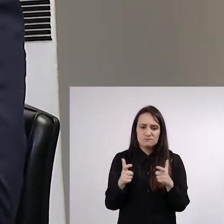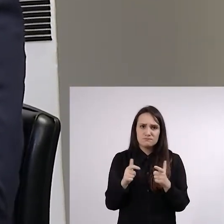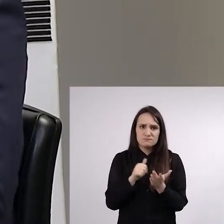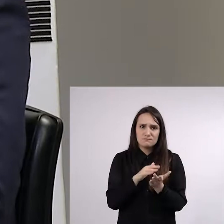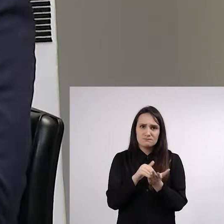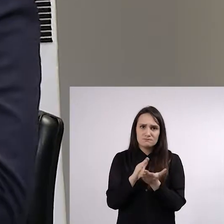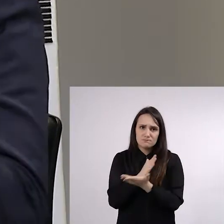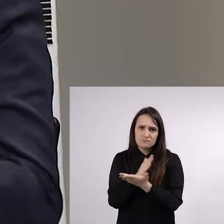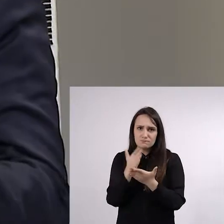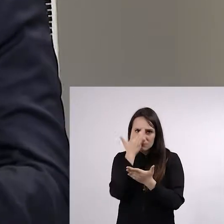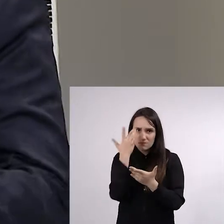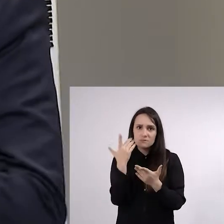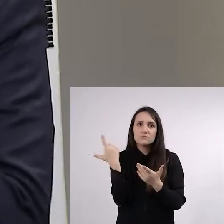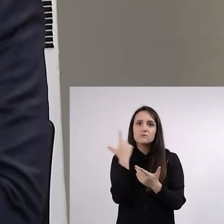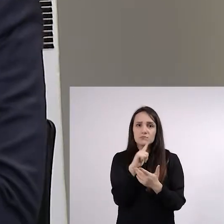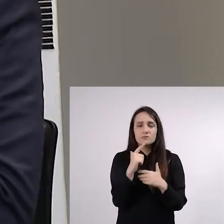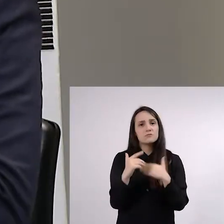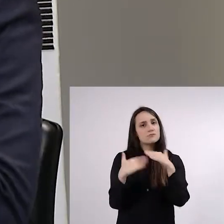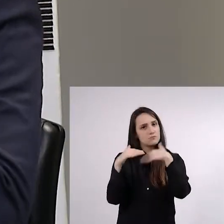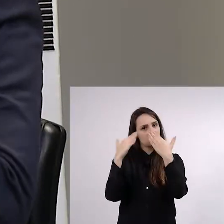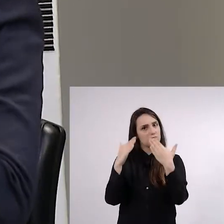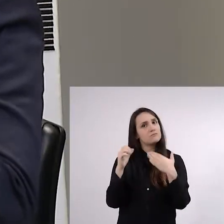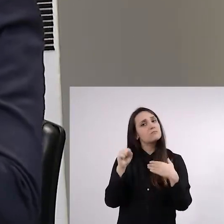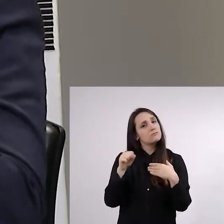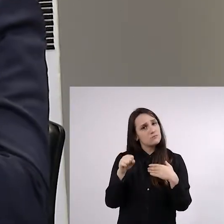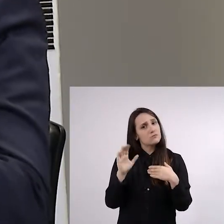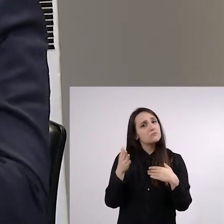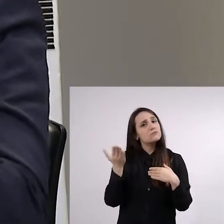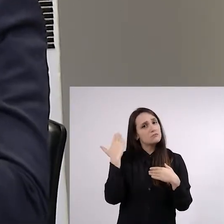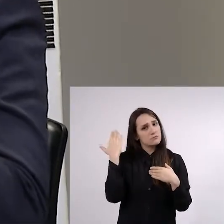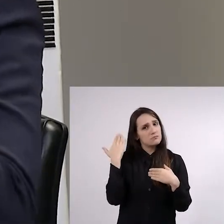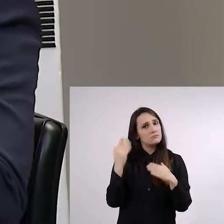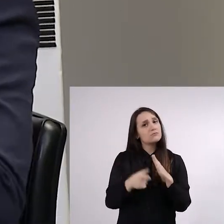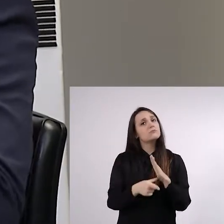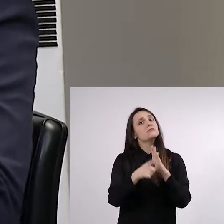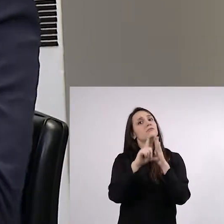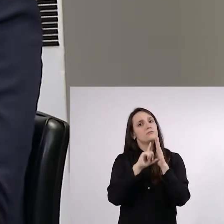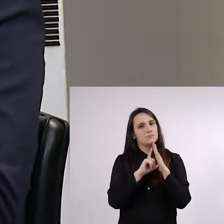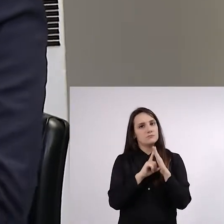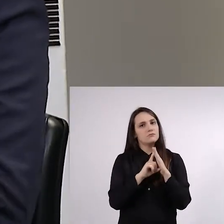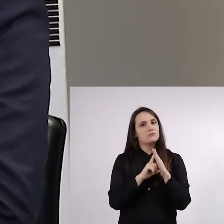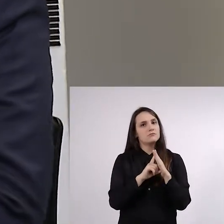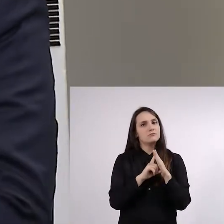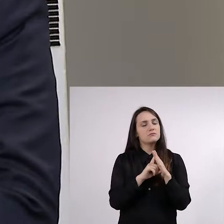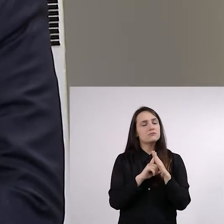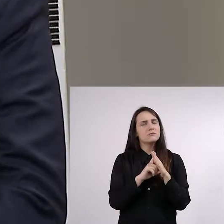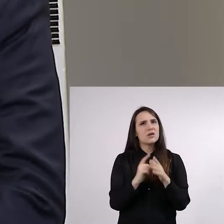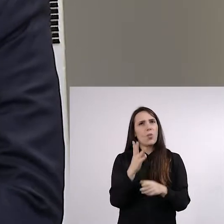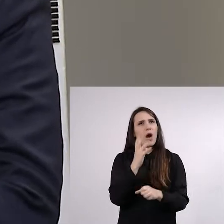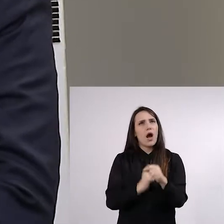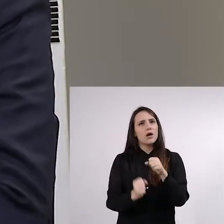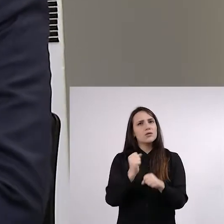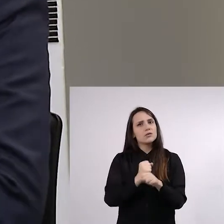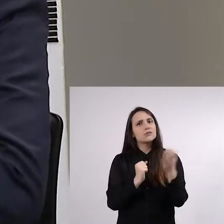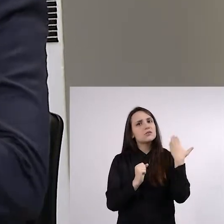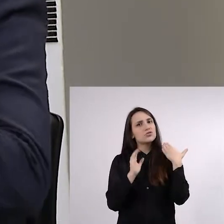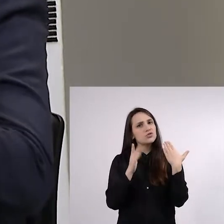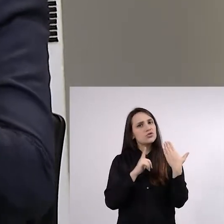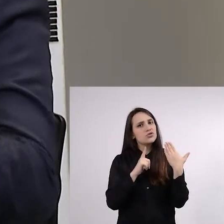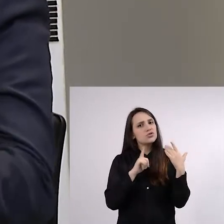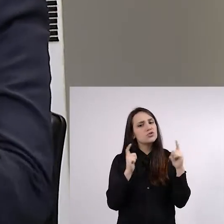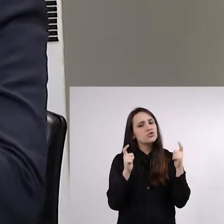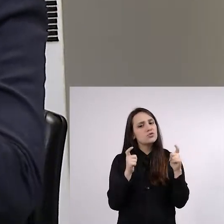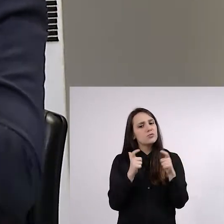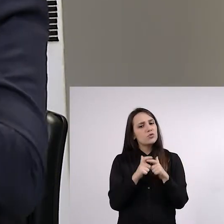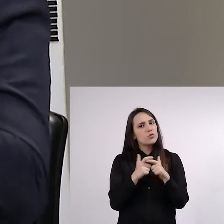Estado pudesse ser indutor de desenvolvimento. Essa era uma diretriz que já tinha desde o primeiro governo, do governo Reinaldo, e que vem